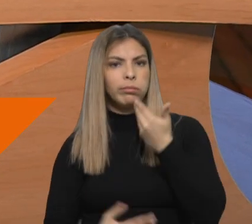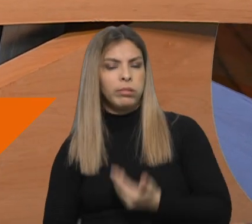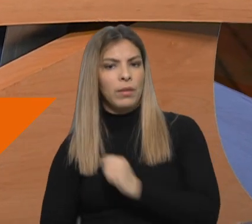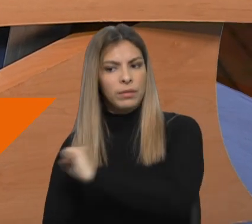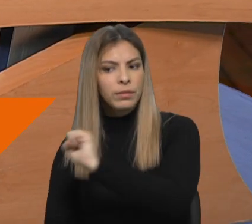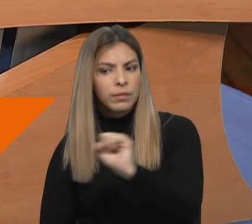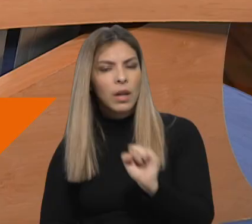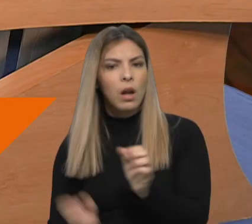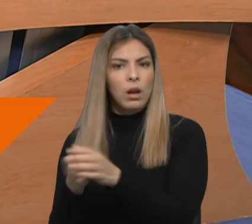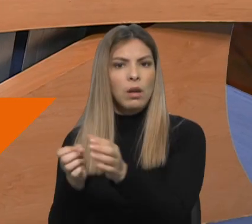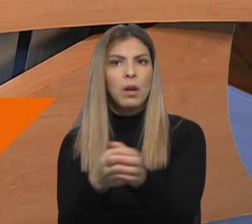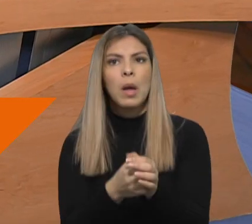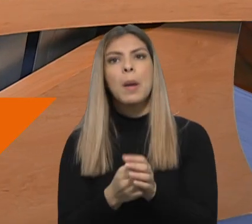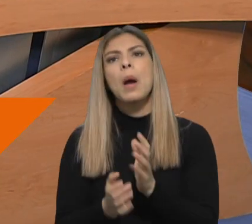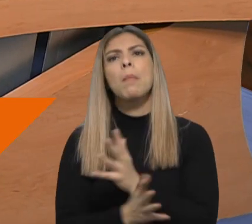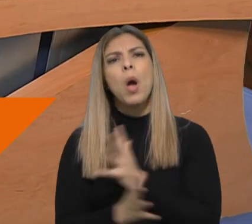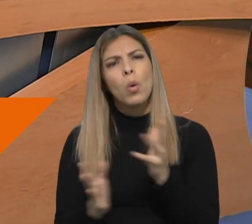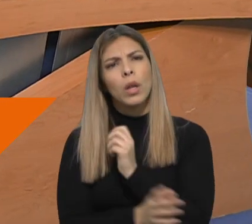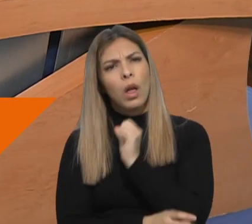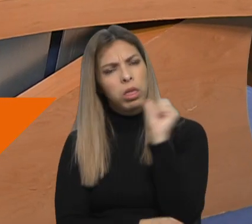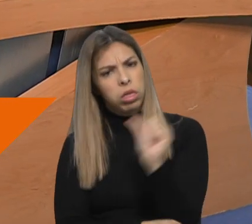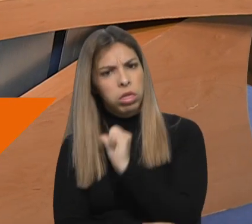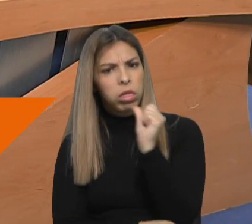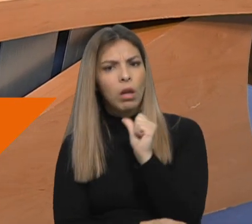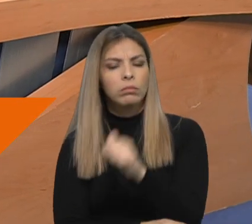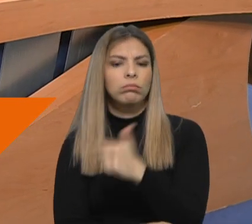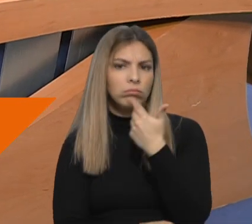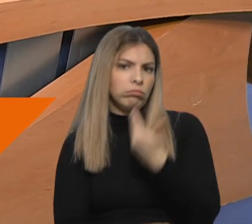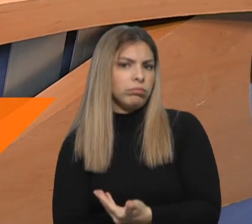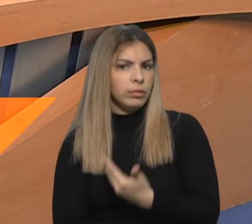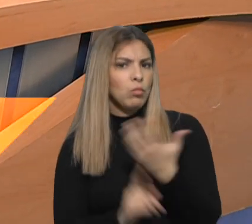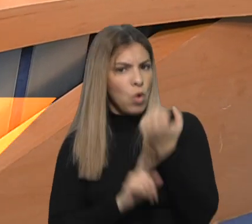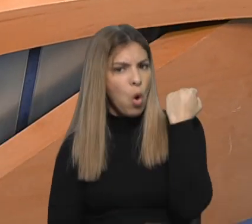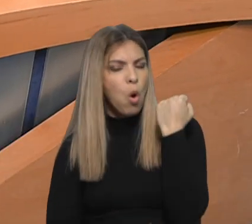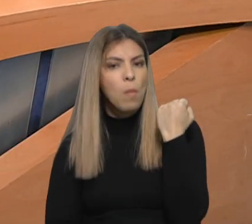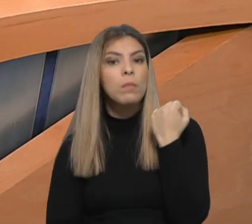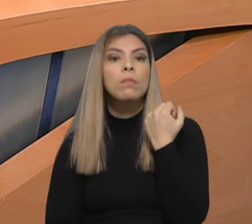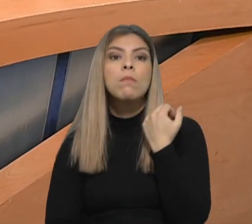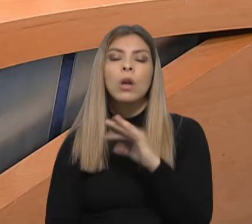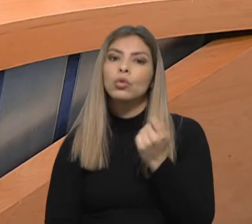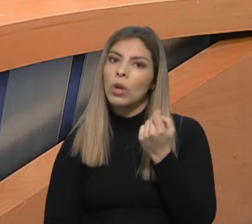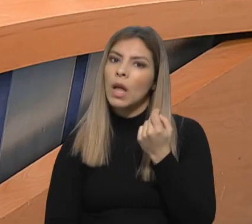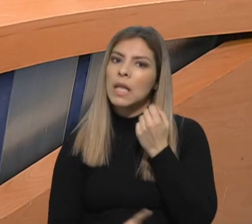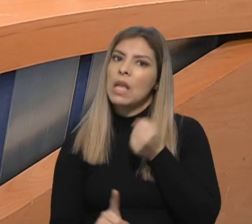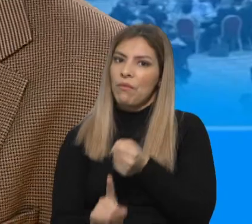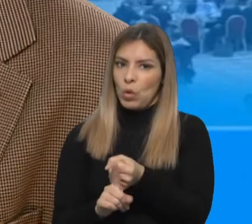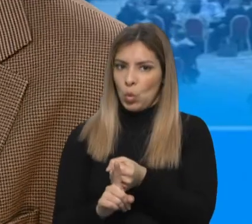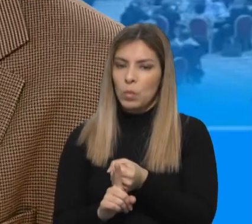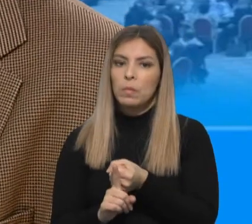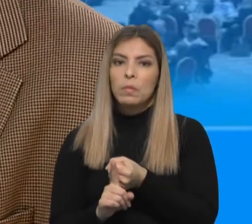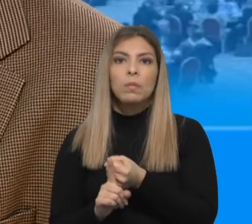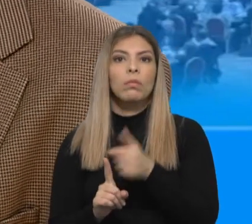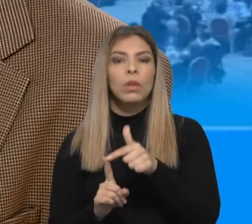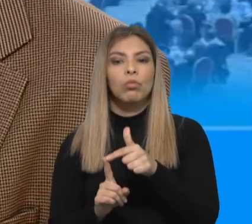tem exercido, na maior parte das vezes, com grande capacidade. Agora, há certamente um desafio, que é o desafio de integrar e de chamar a